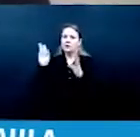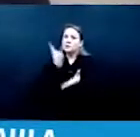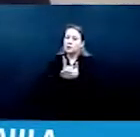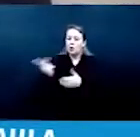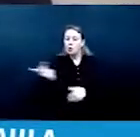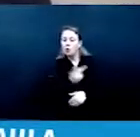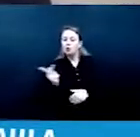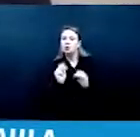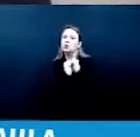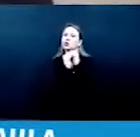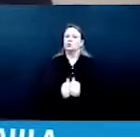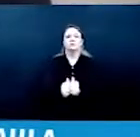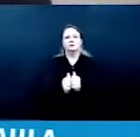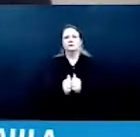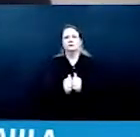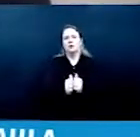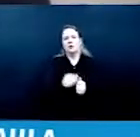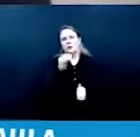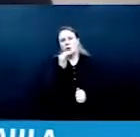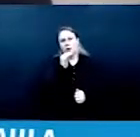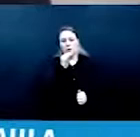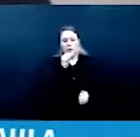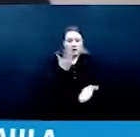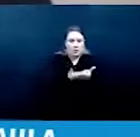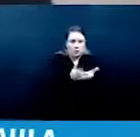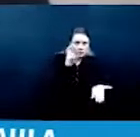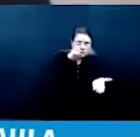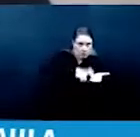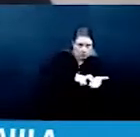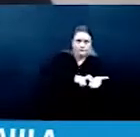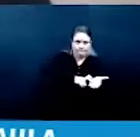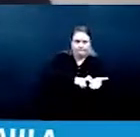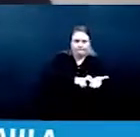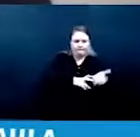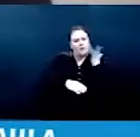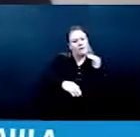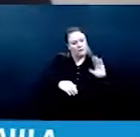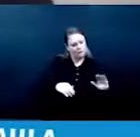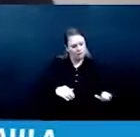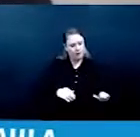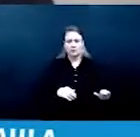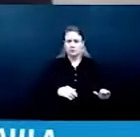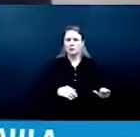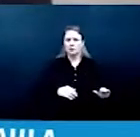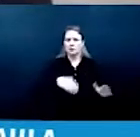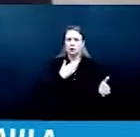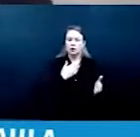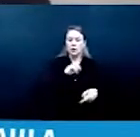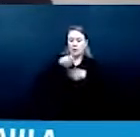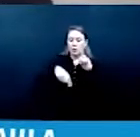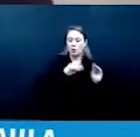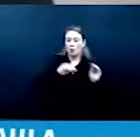conciliado porque num período, geralmente eu estudava de manhã, não sei, quando eu era bem criança, mesmo pequeno, que eu estudei à